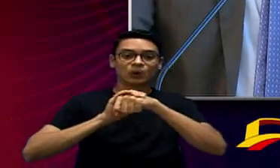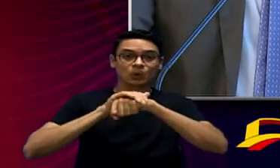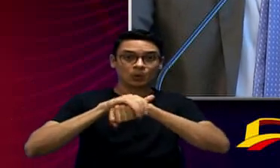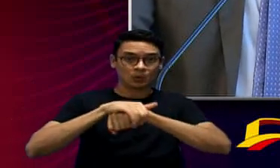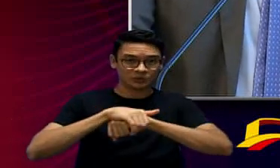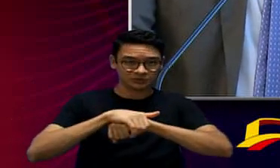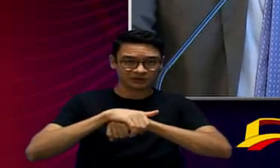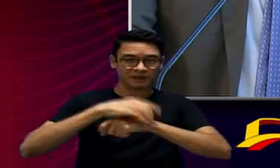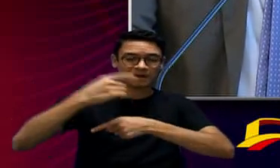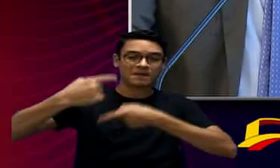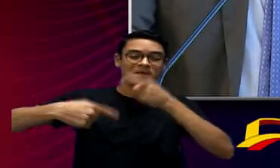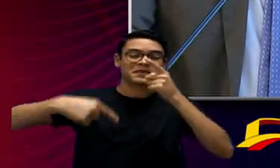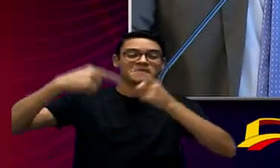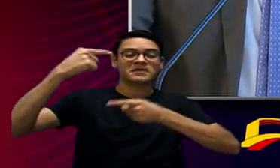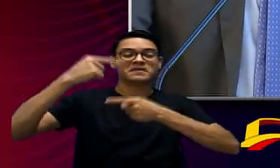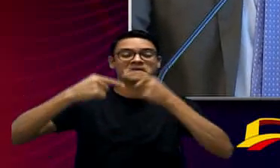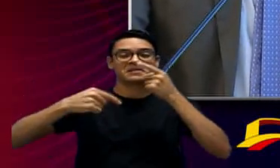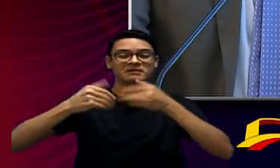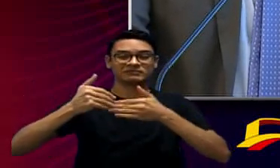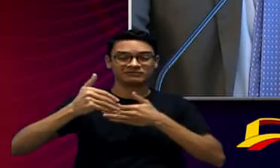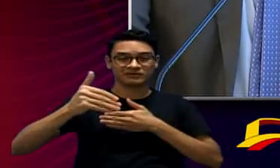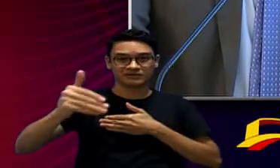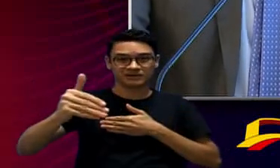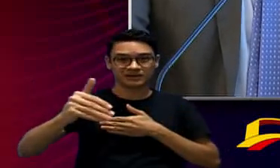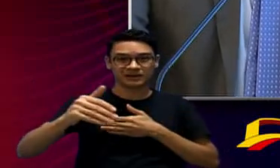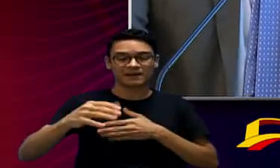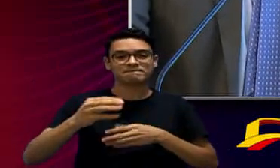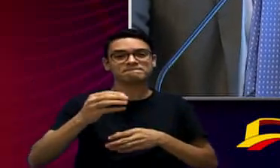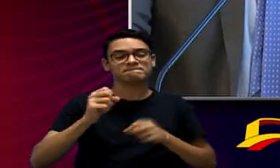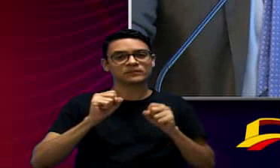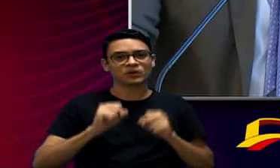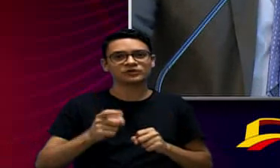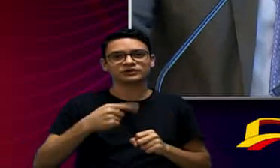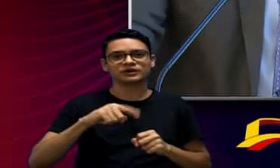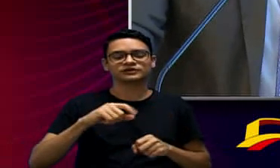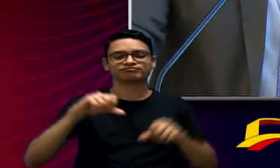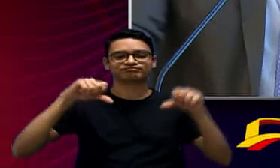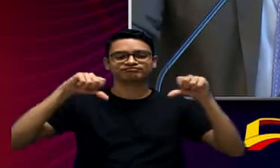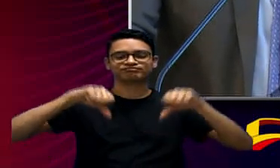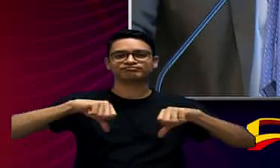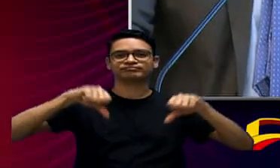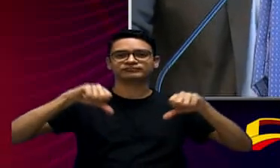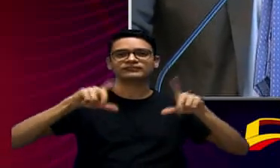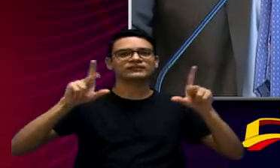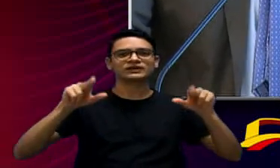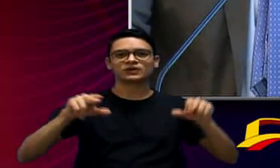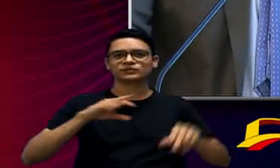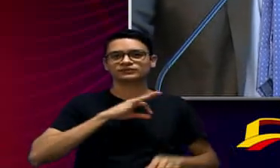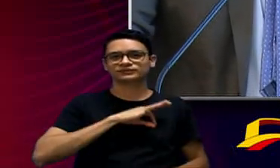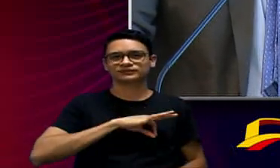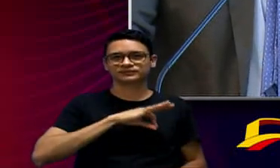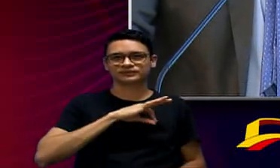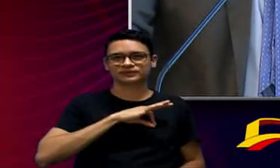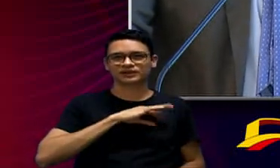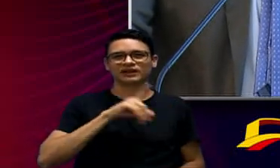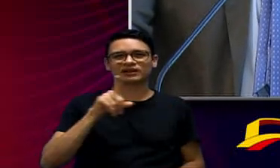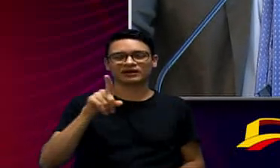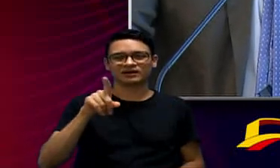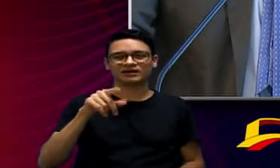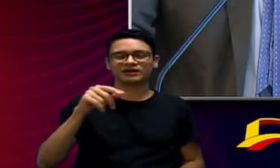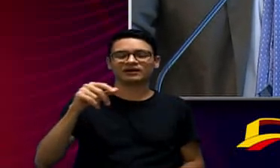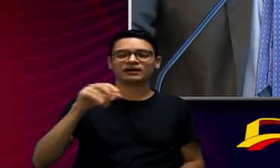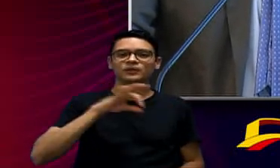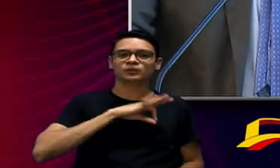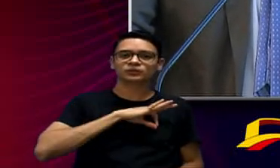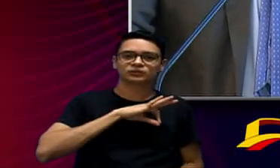né, continuar a noite toda, ia ser ruim. A mesma coisa são os profissionais da segurança que fazem isso direto.